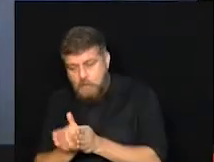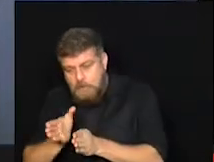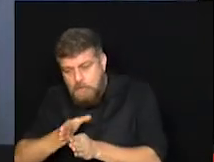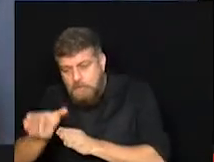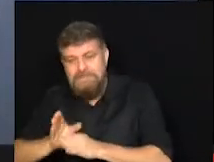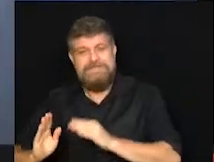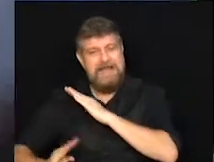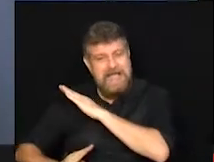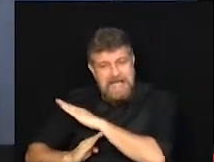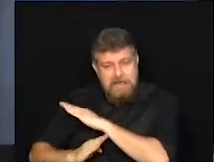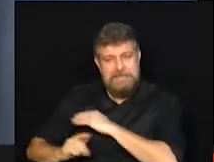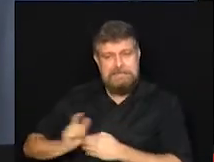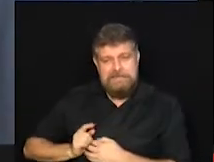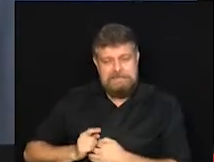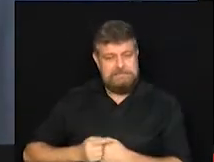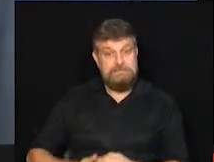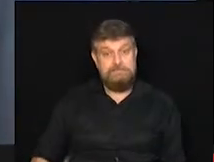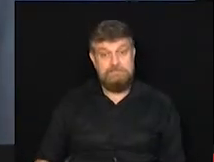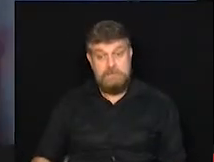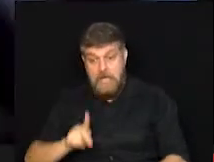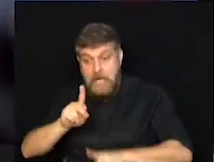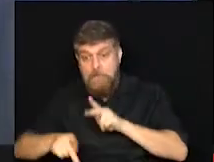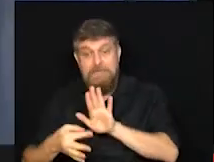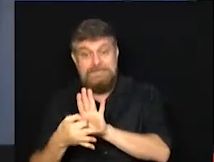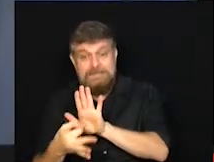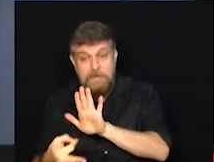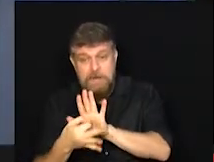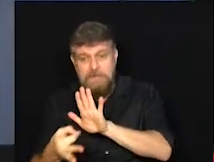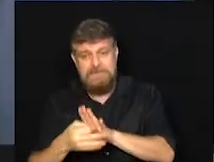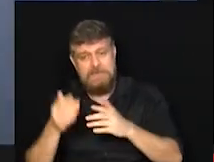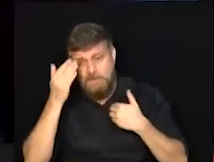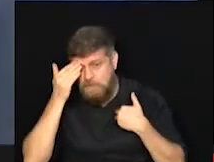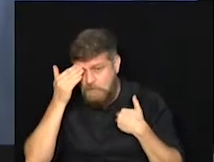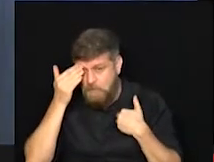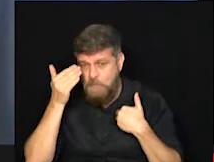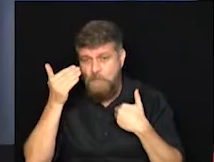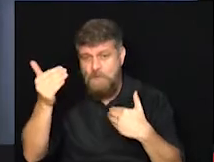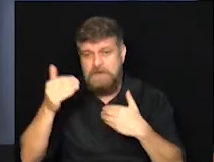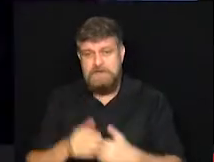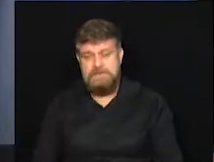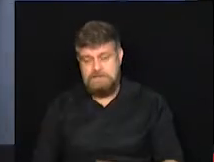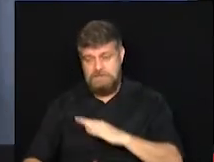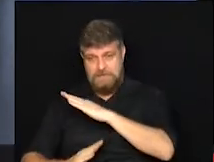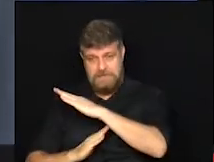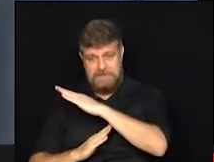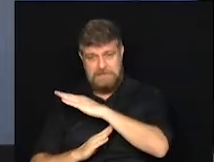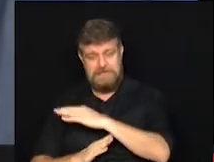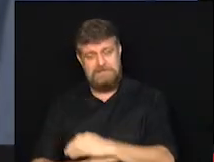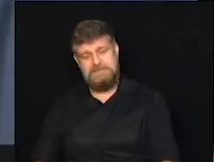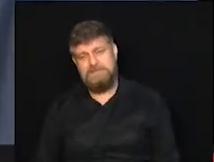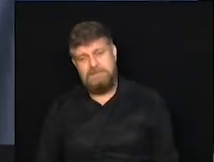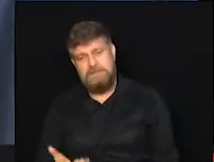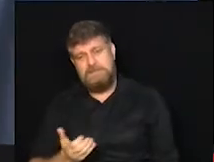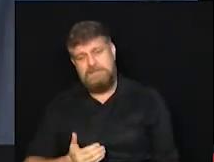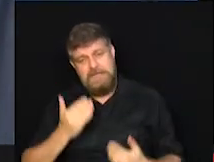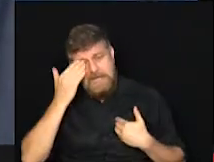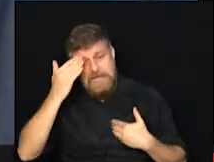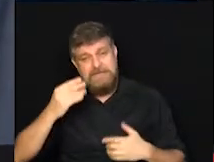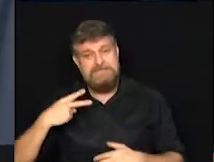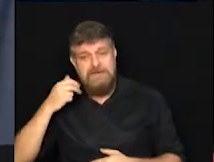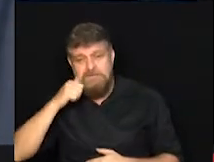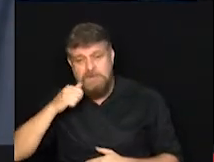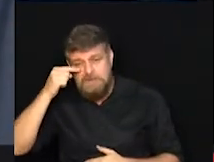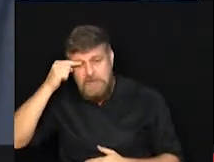Câmara Municipal e aberto para contribuição. Então, agradeço aí, em nome da Câmara Municipal, a vereadora Paola por